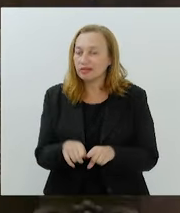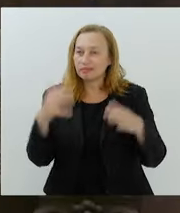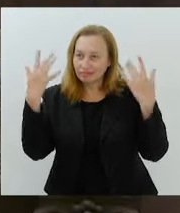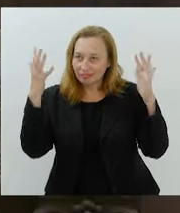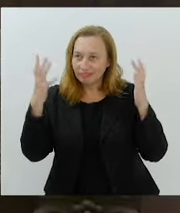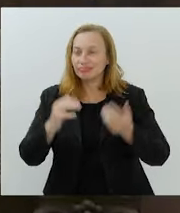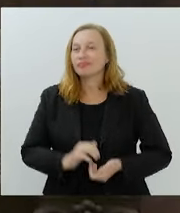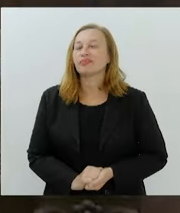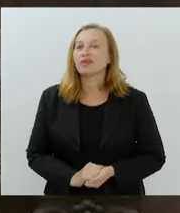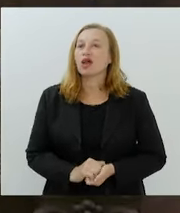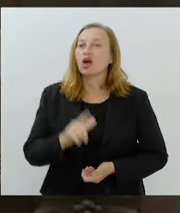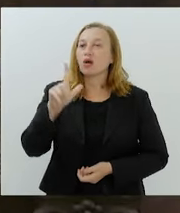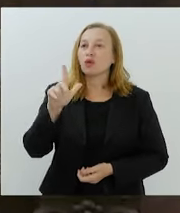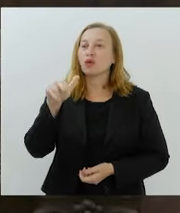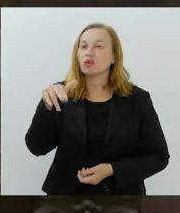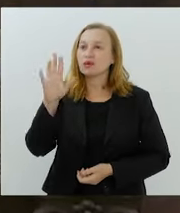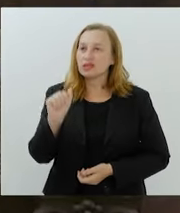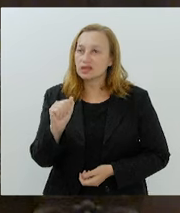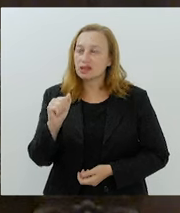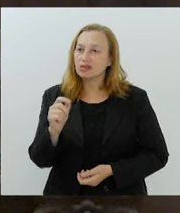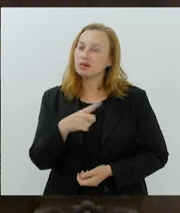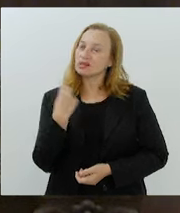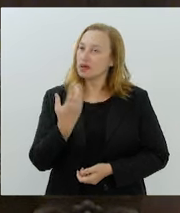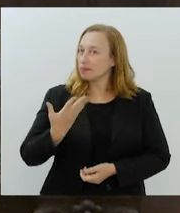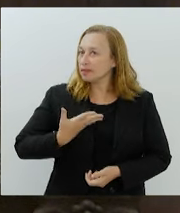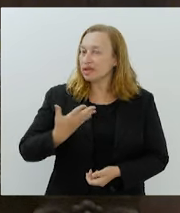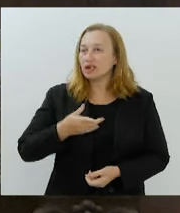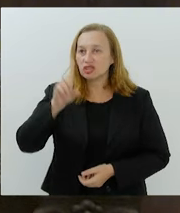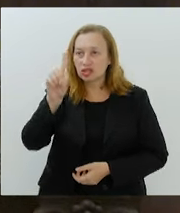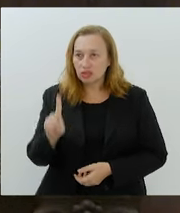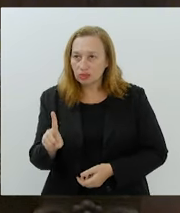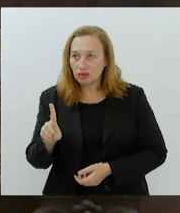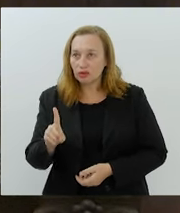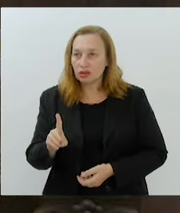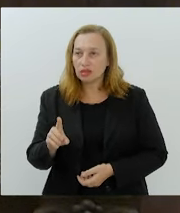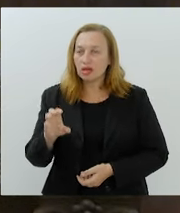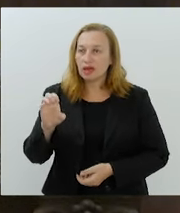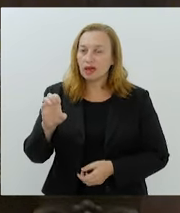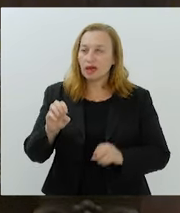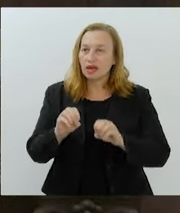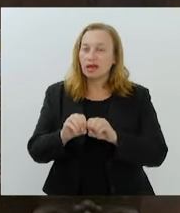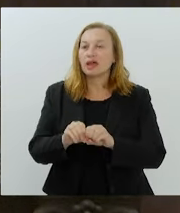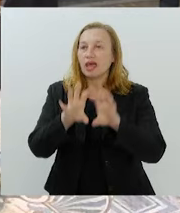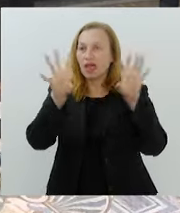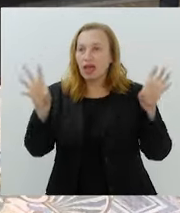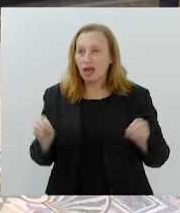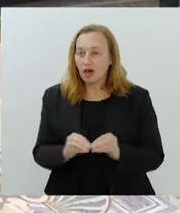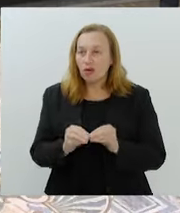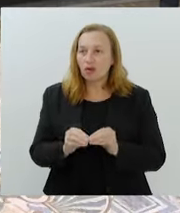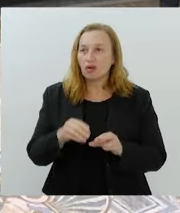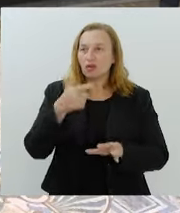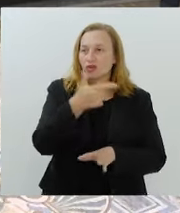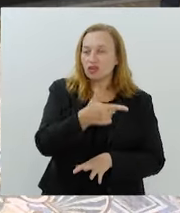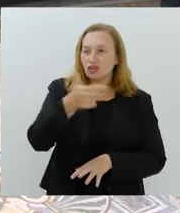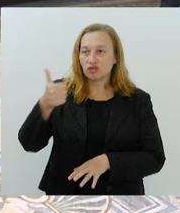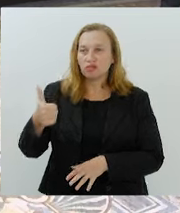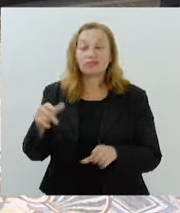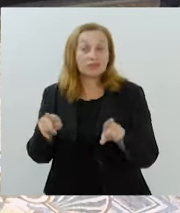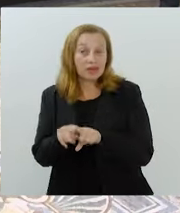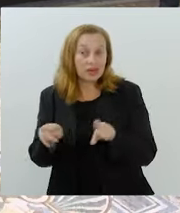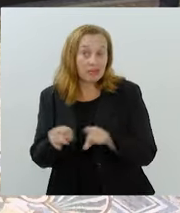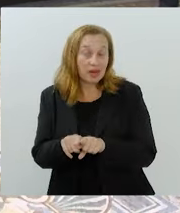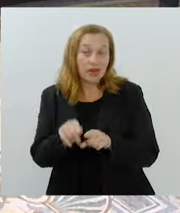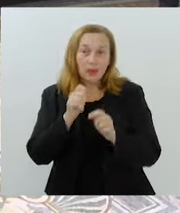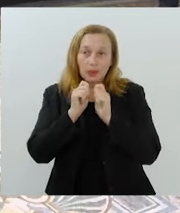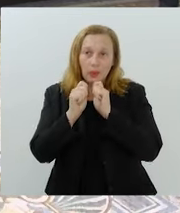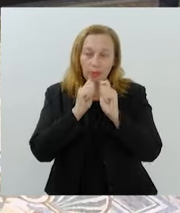A Lúcia Chaib, nossa companheira, diretora do site Eco21, também grande jornalista